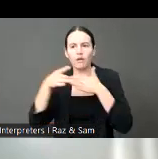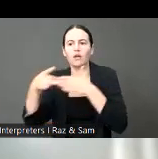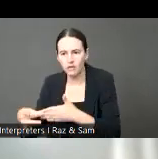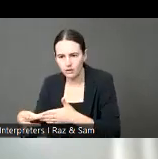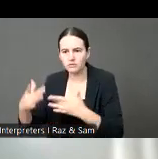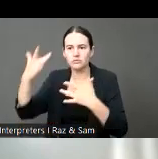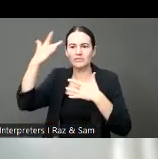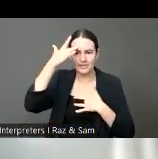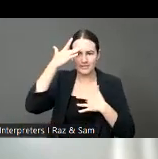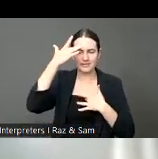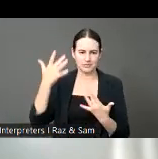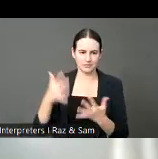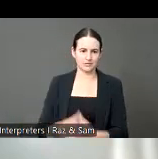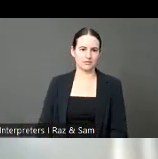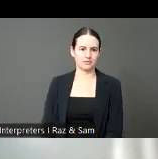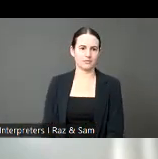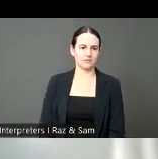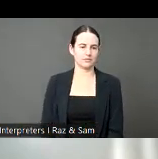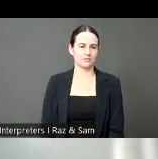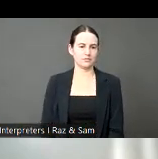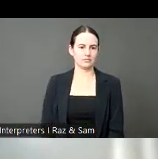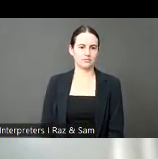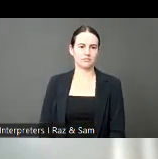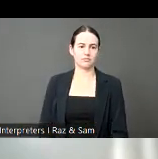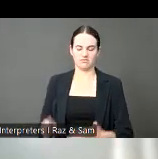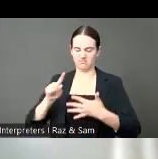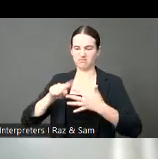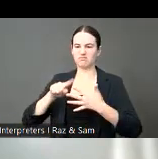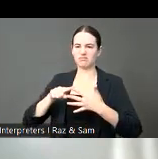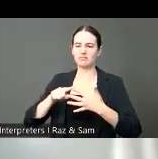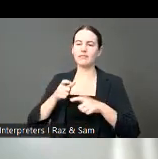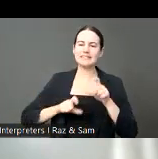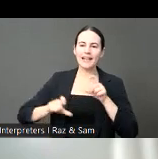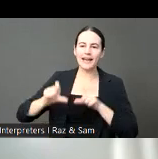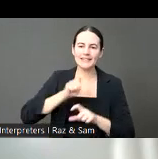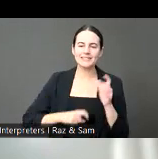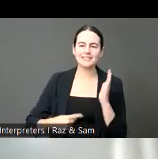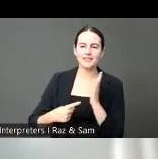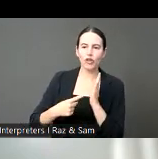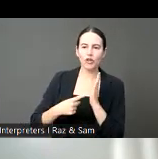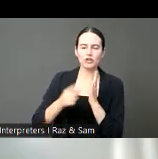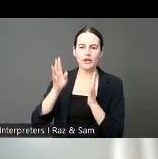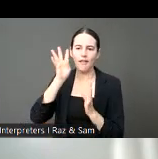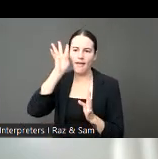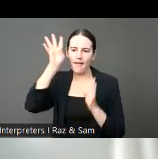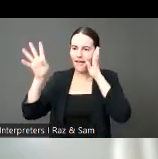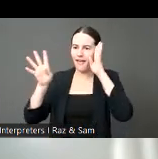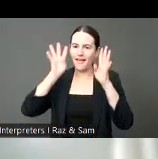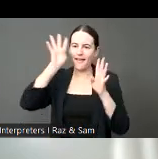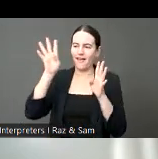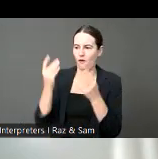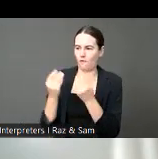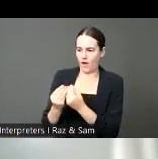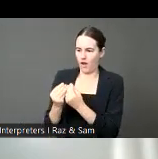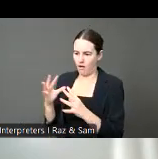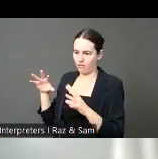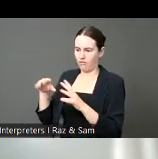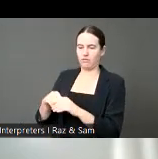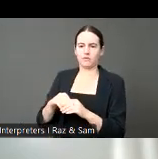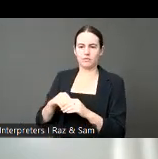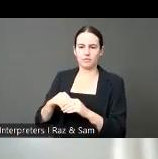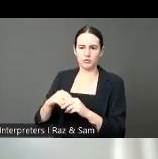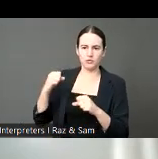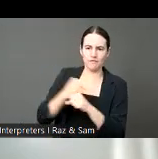dessas doenças, infecções, e ampliação de ações de infraestrutura, de saneamento básico e ambiental,